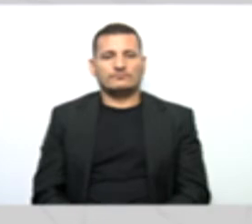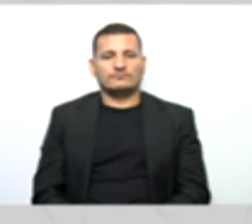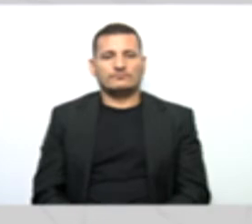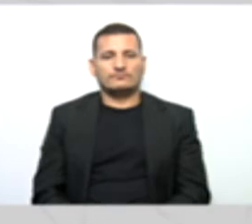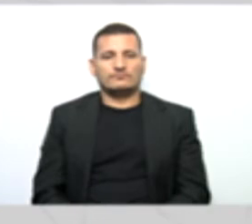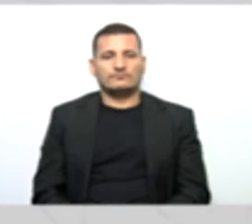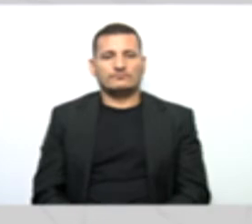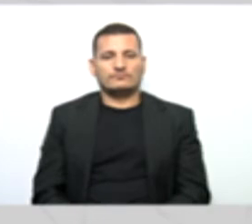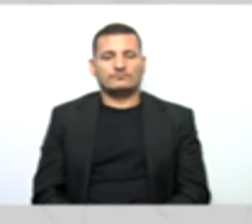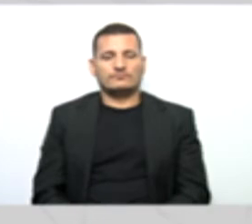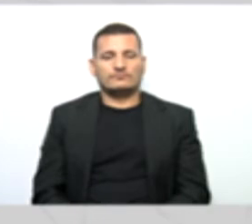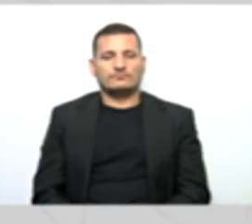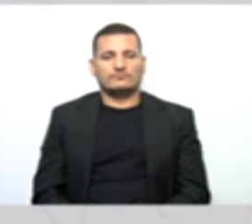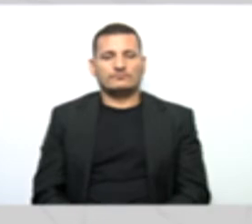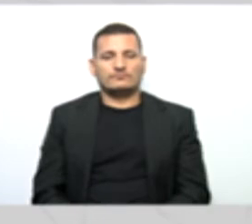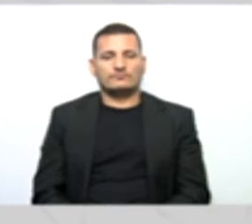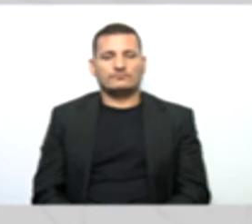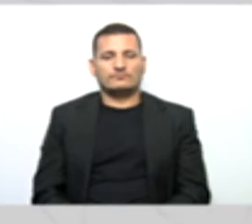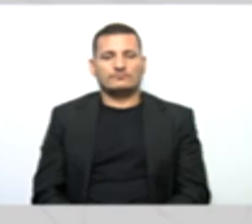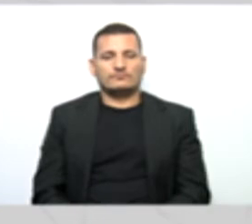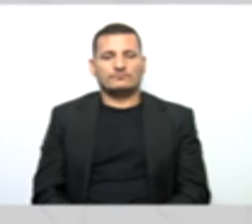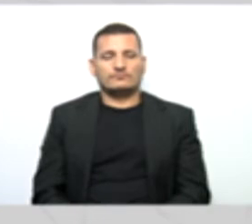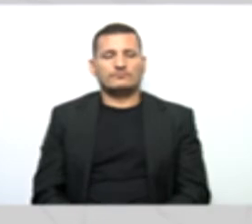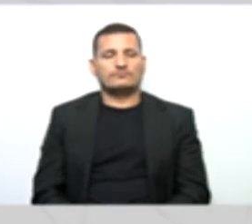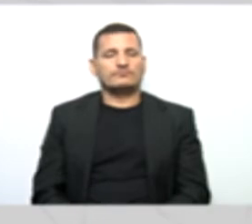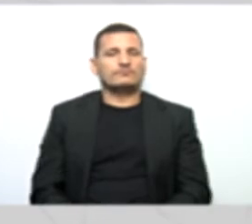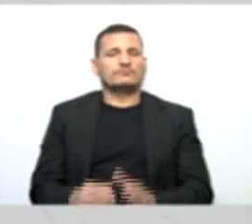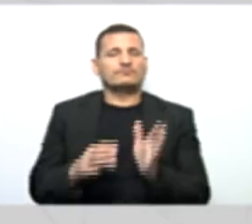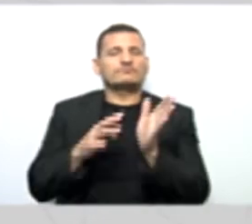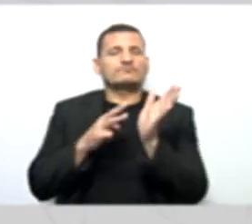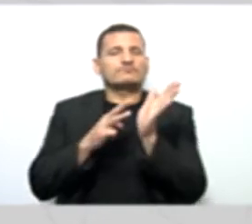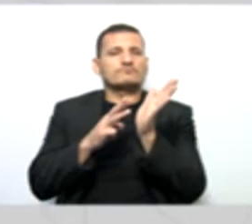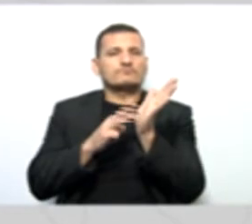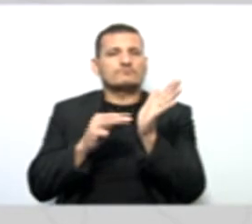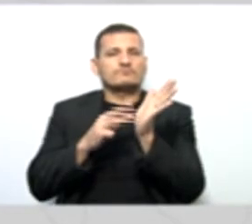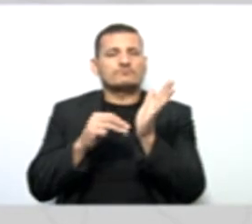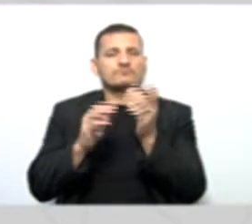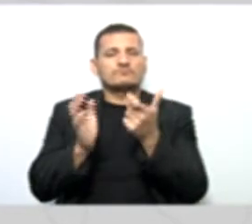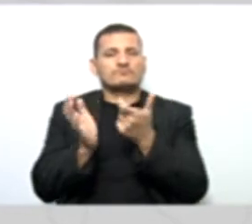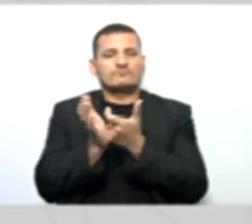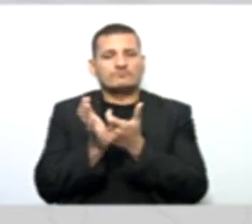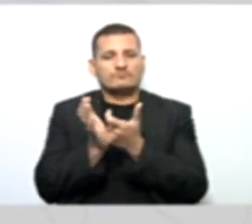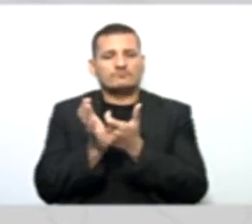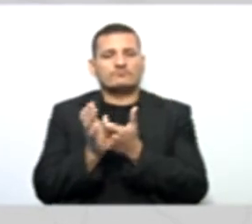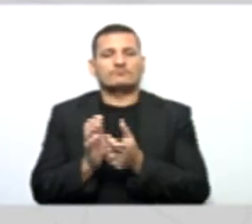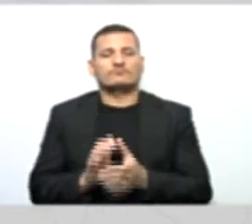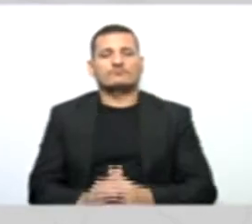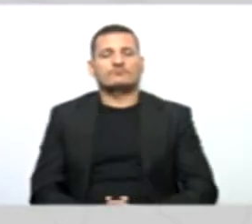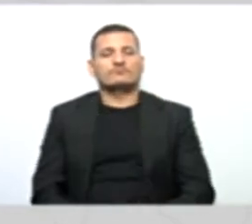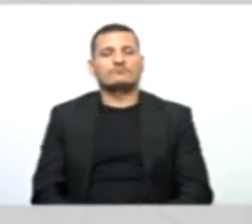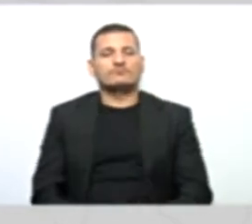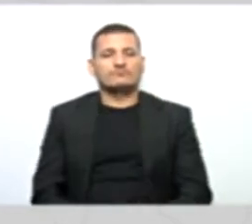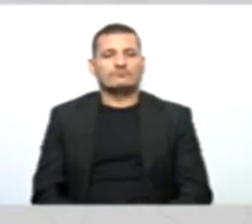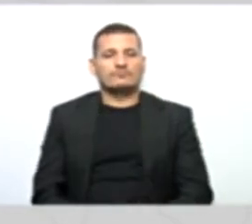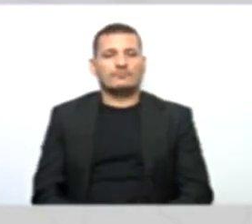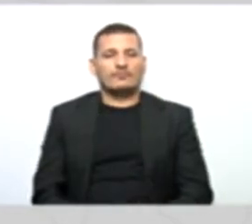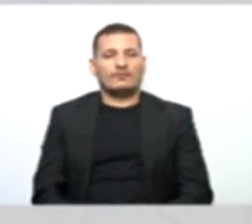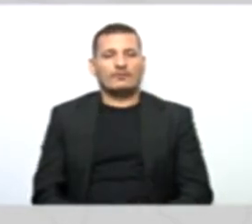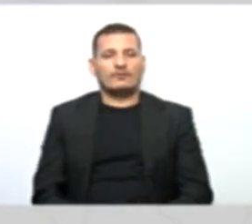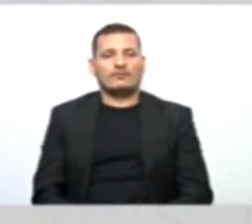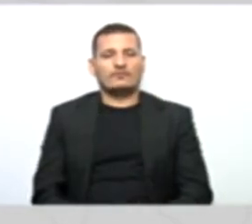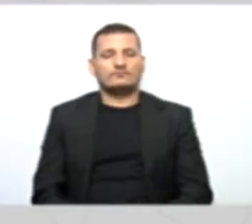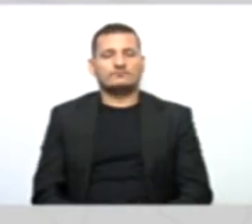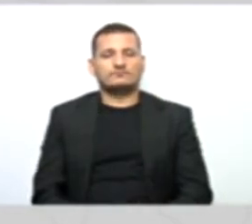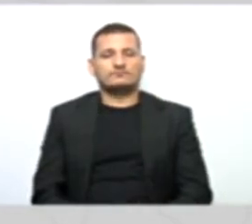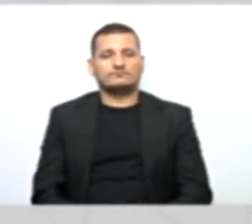criamos os métodos de classe. Quais que seriam os métodos de classe? Ligar, desligar e